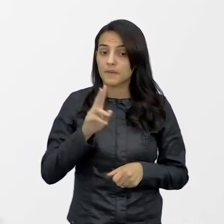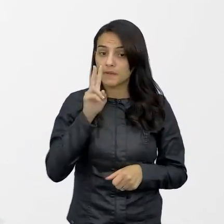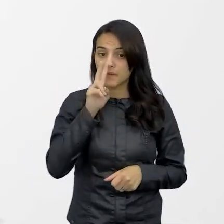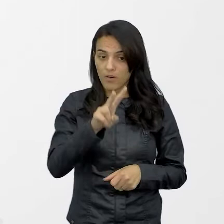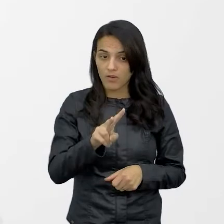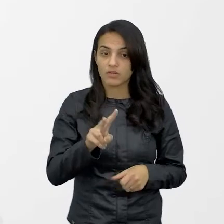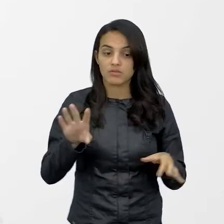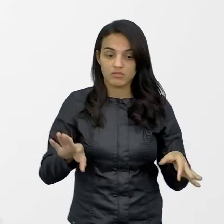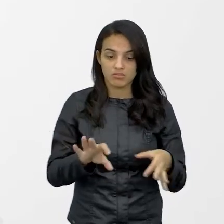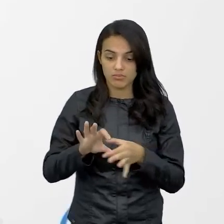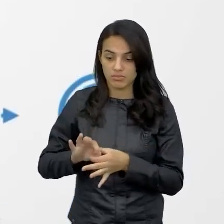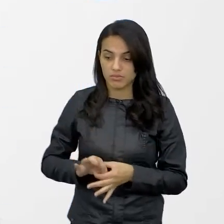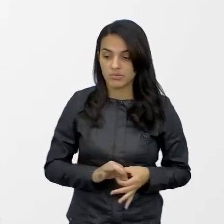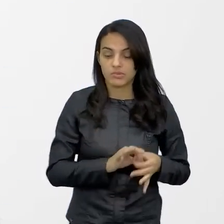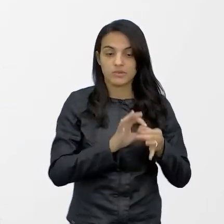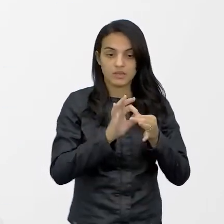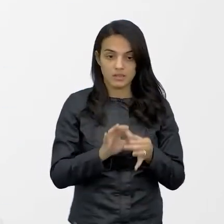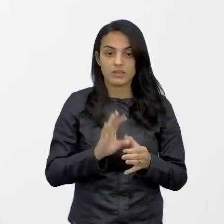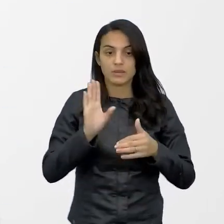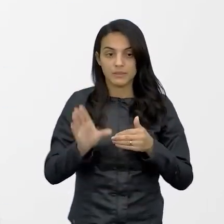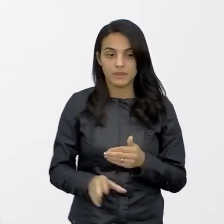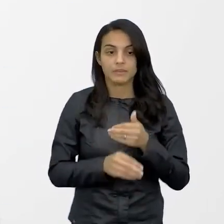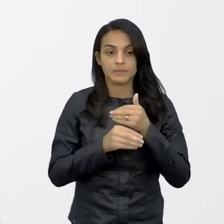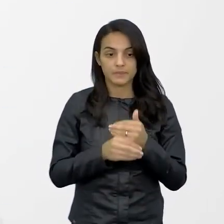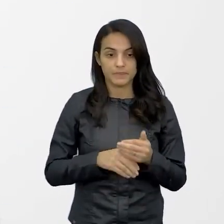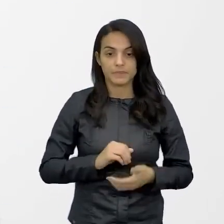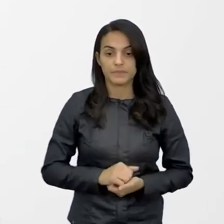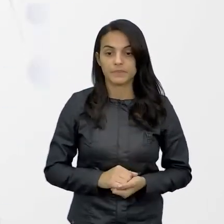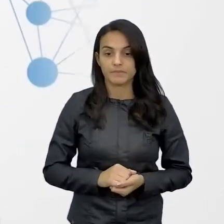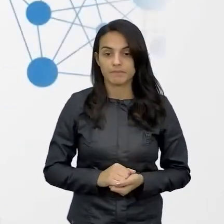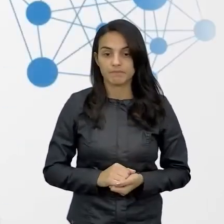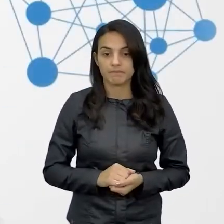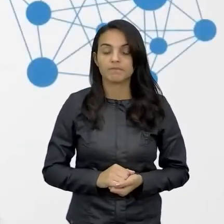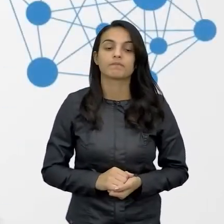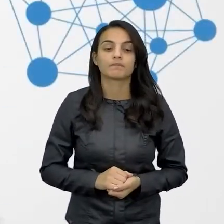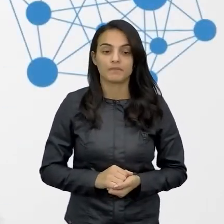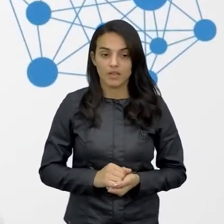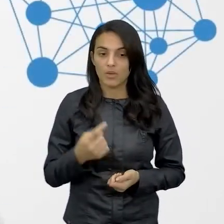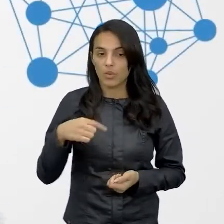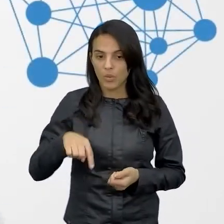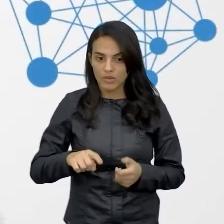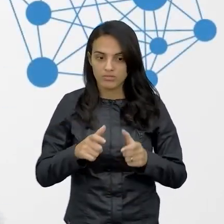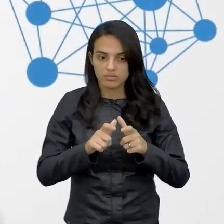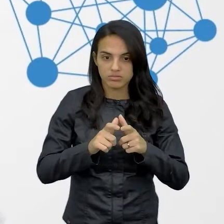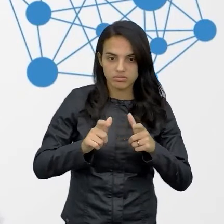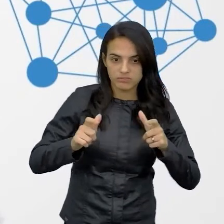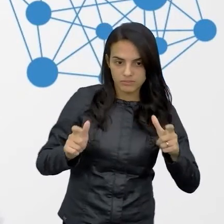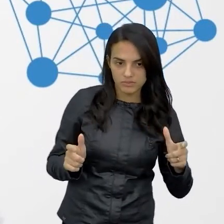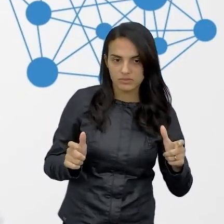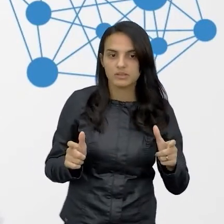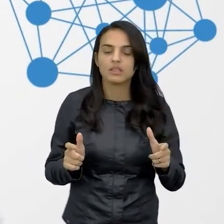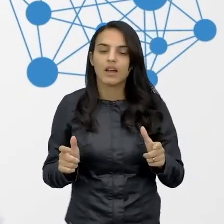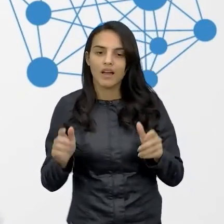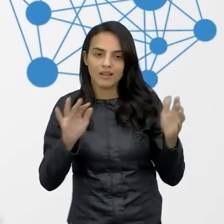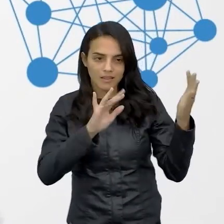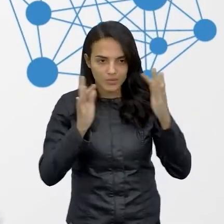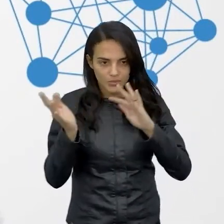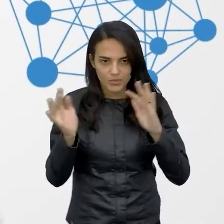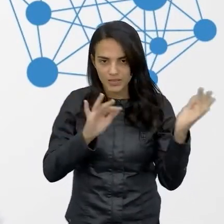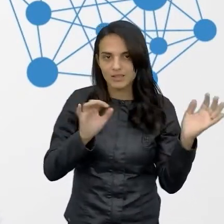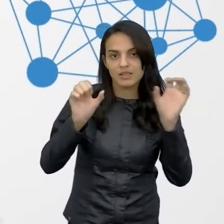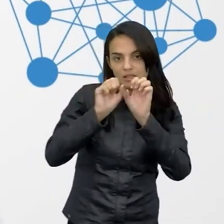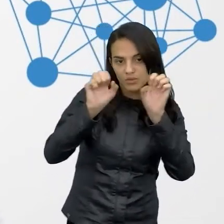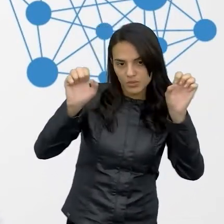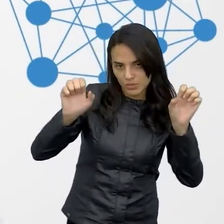de interconectividade entre componentes. À medida que aumentamos o grau de conectividade, a natureza e a